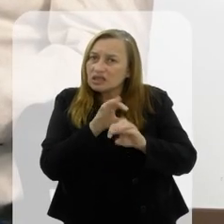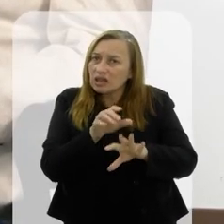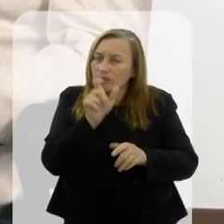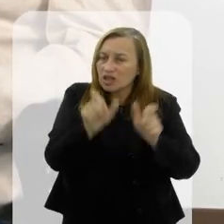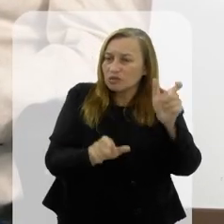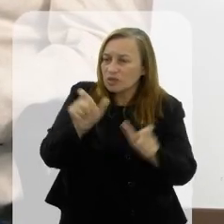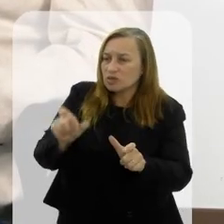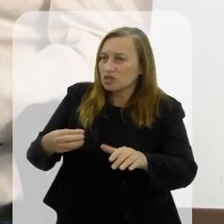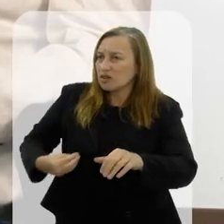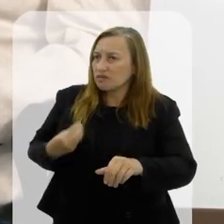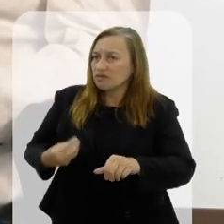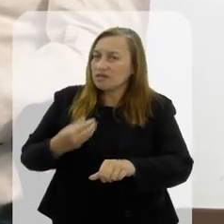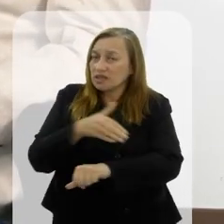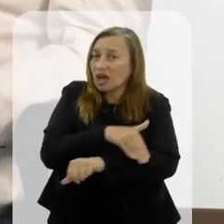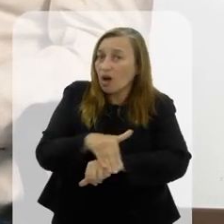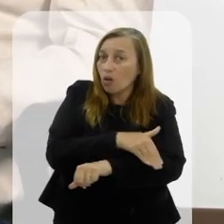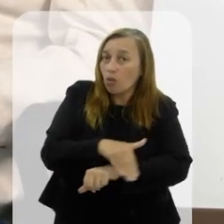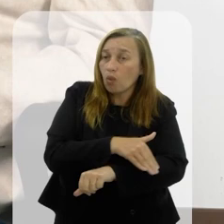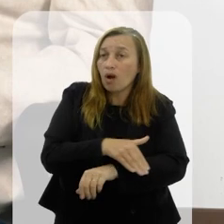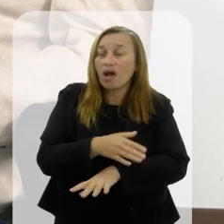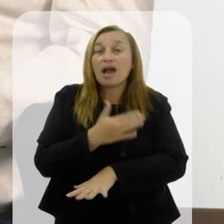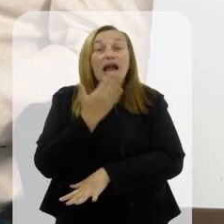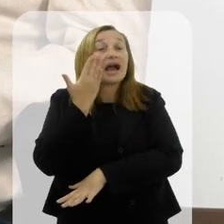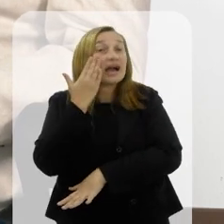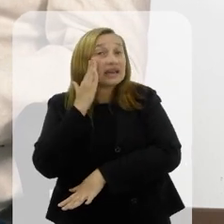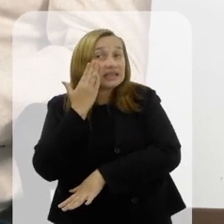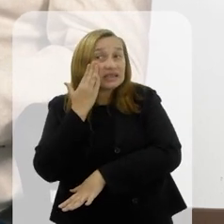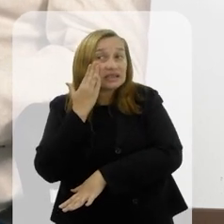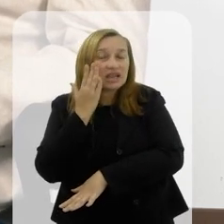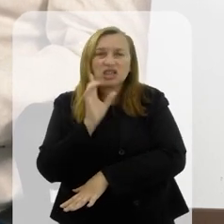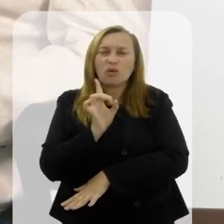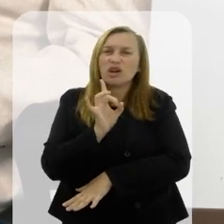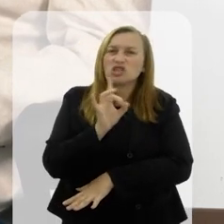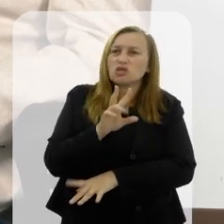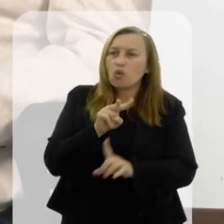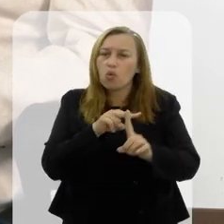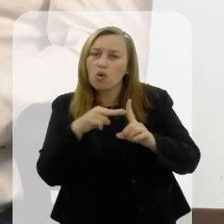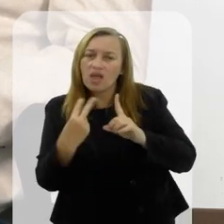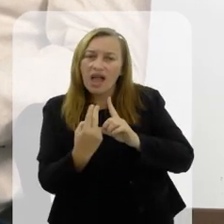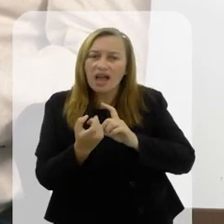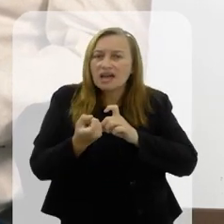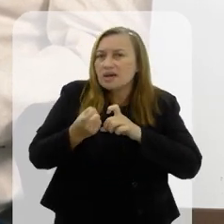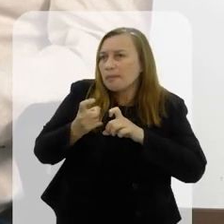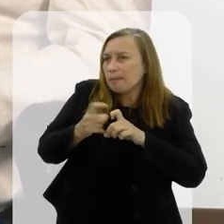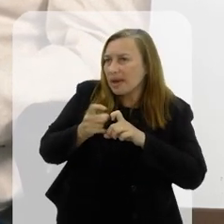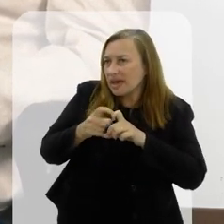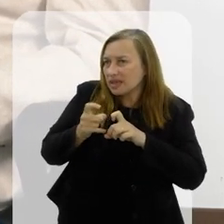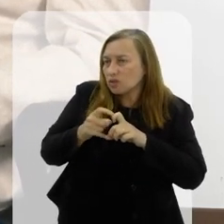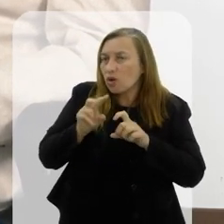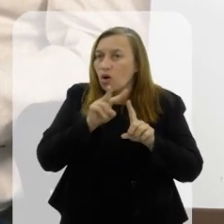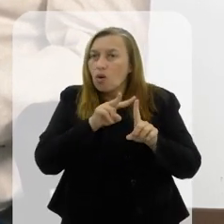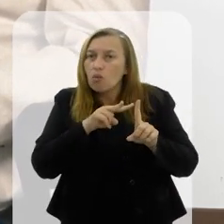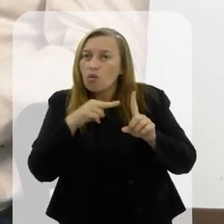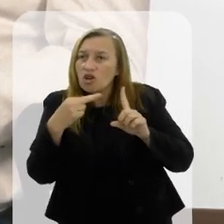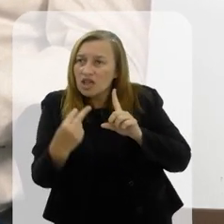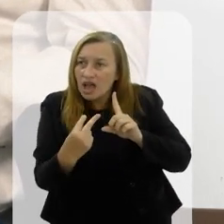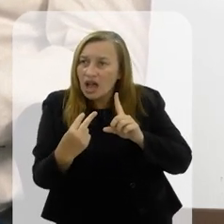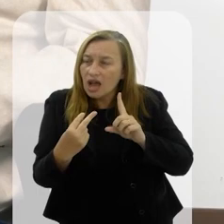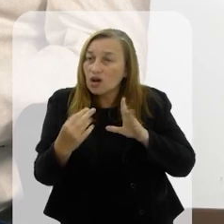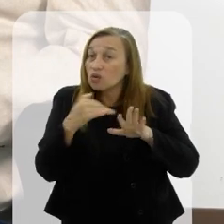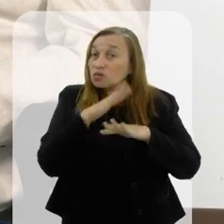essa população a pescar. Então, não é só o olhar da medicina, é um olhar holístico,